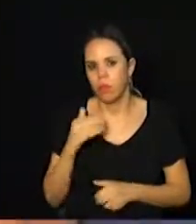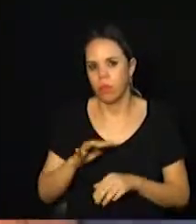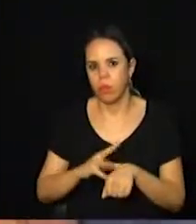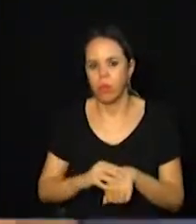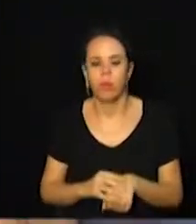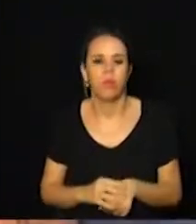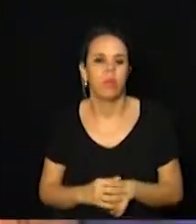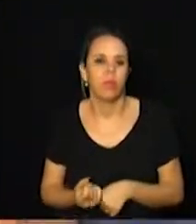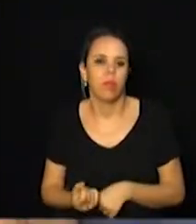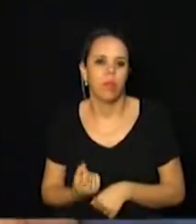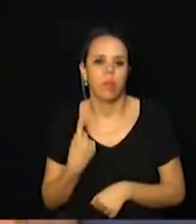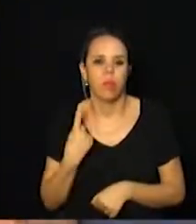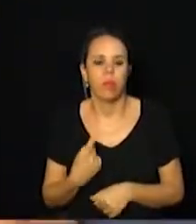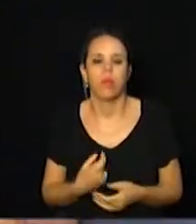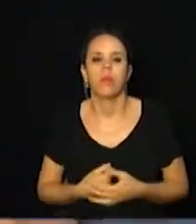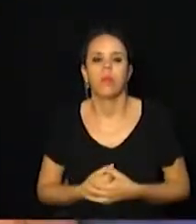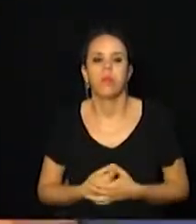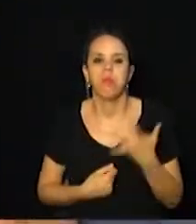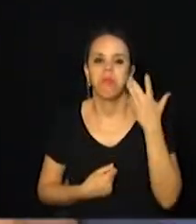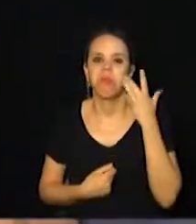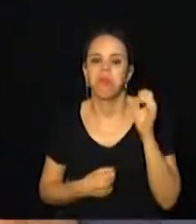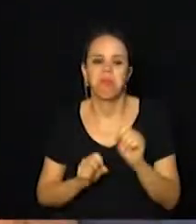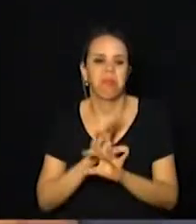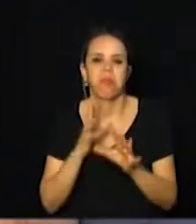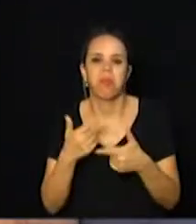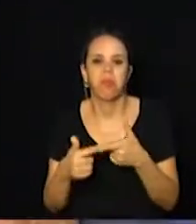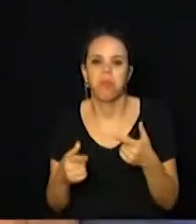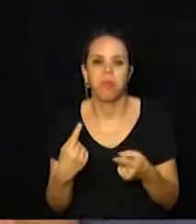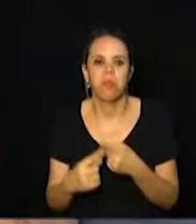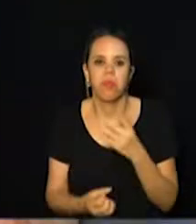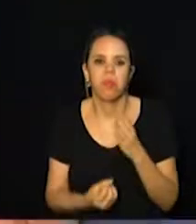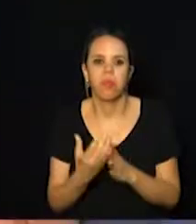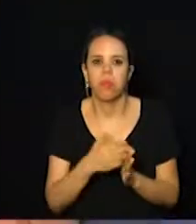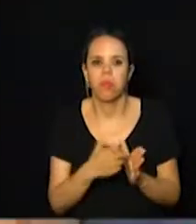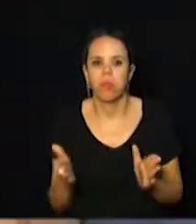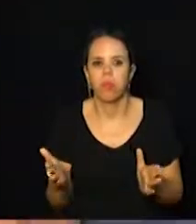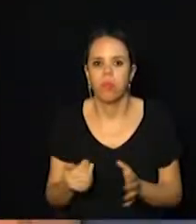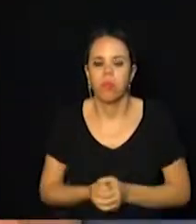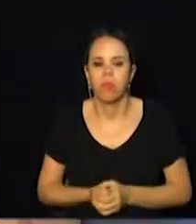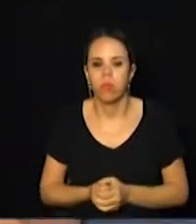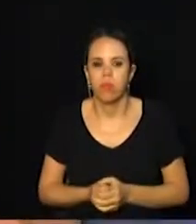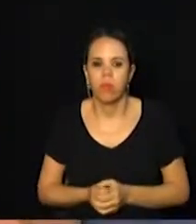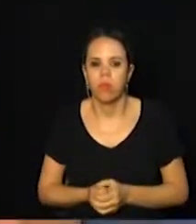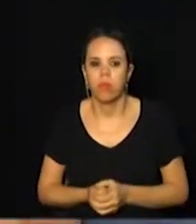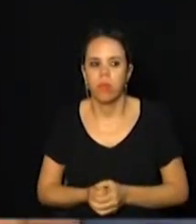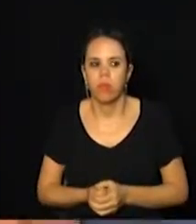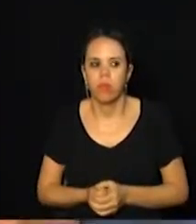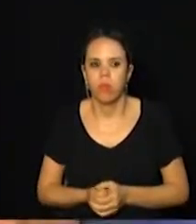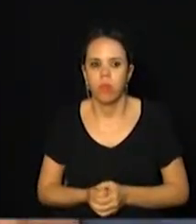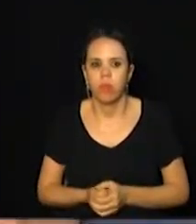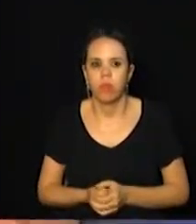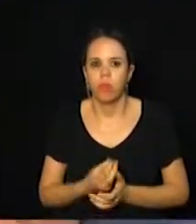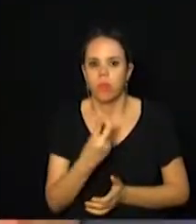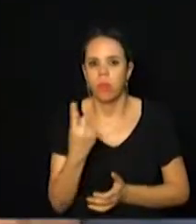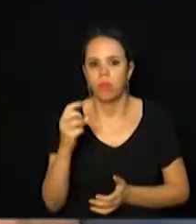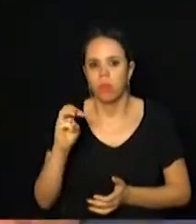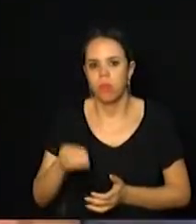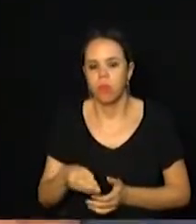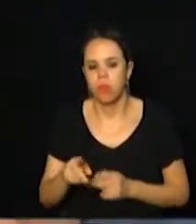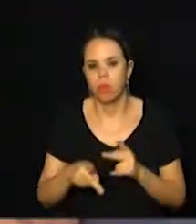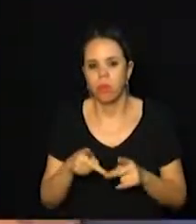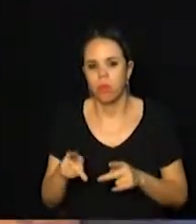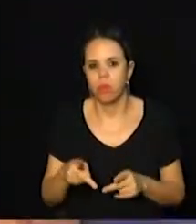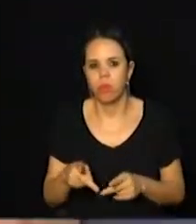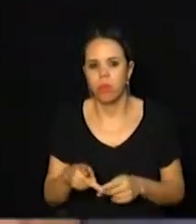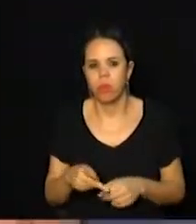uma doença e você tá bem explicado ainda que que vai acontecer a 21 milhões de